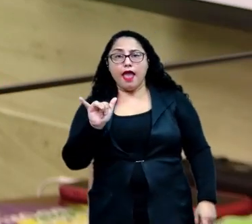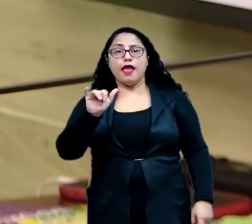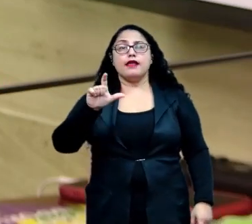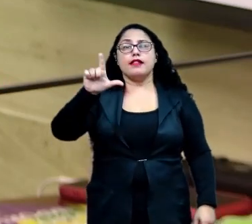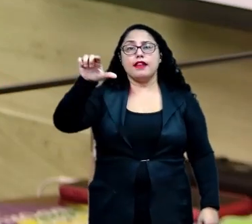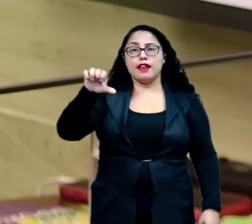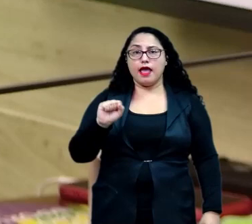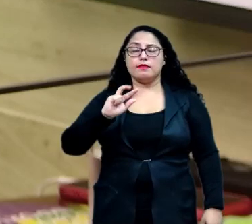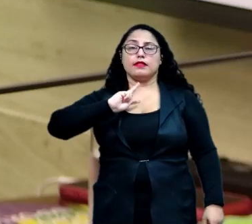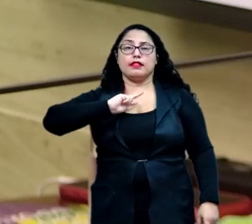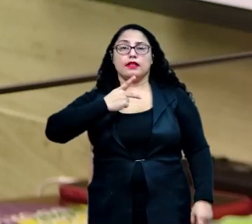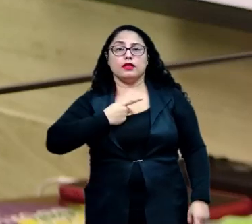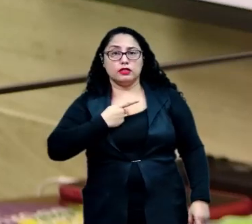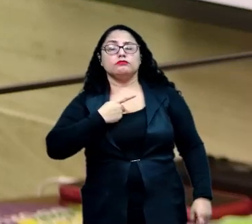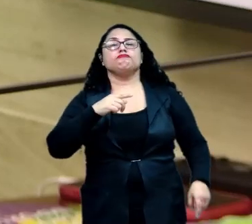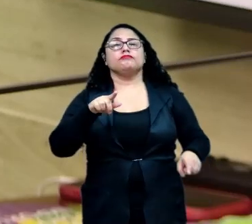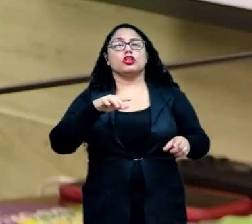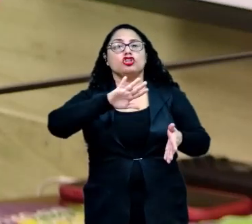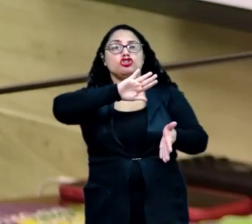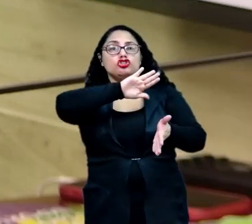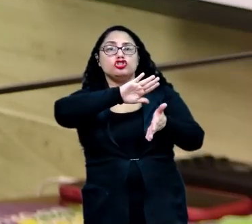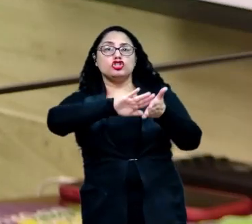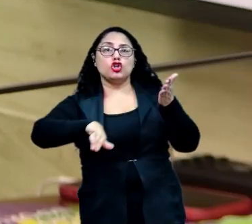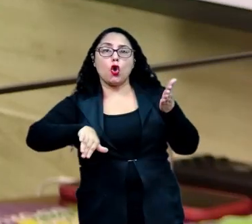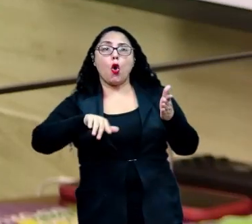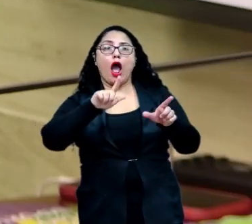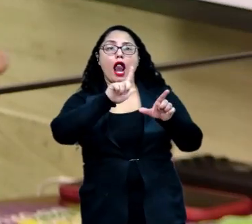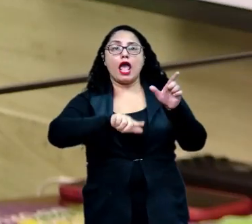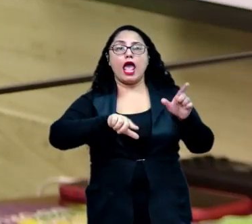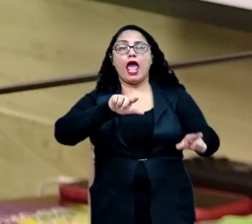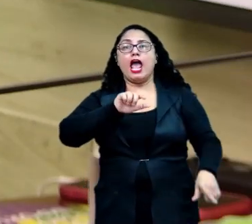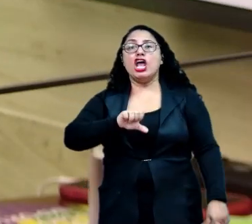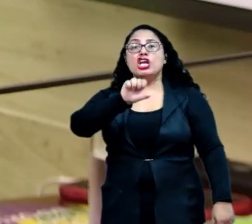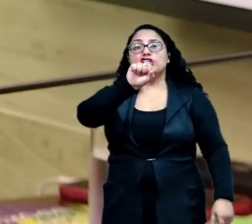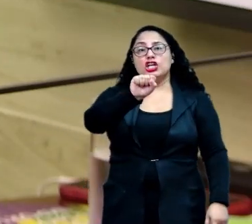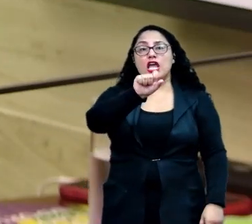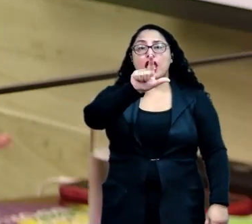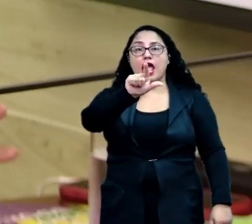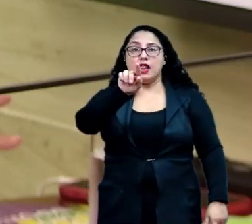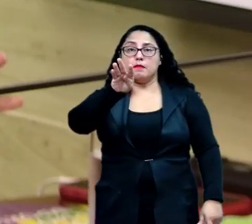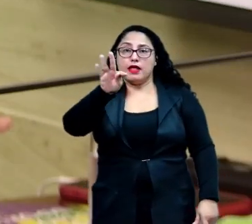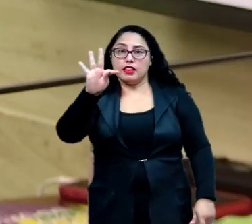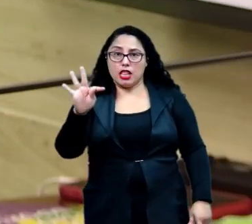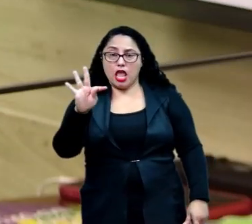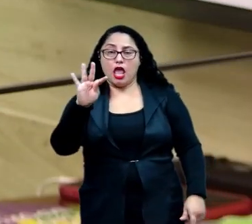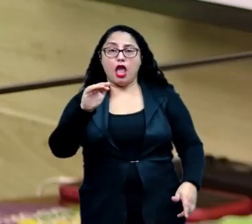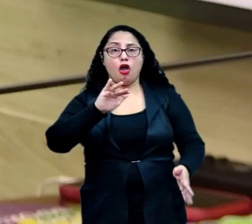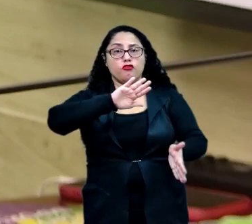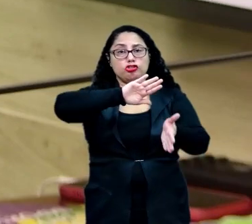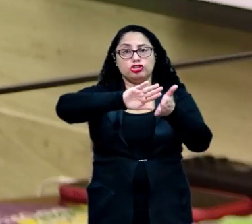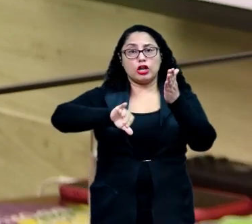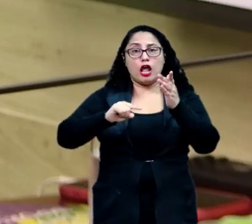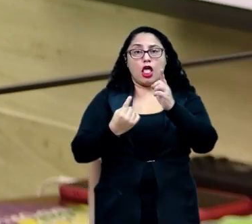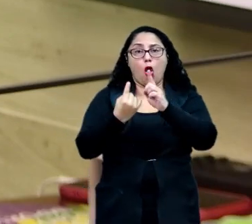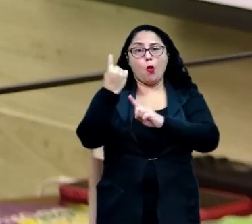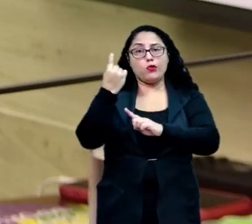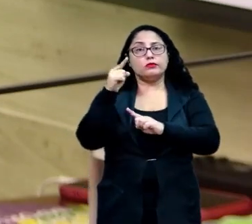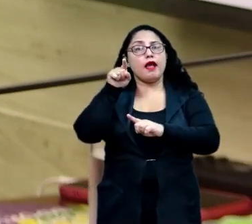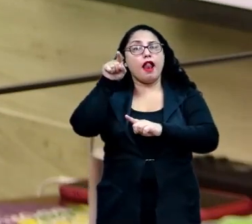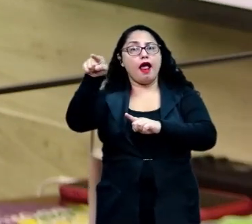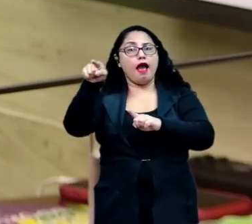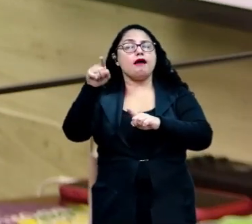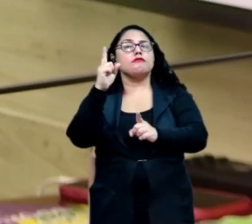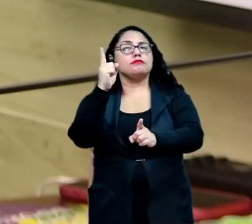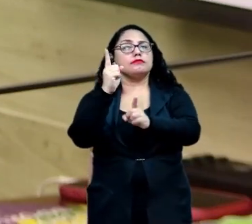E lá a gente tirou a sigla, por exemplo, GLBT. A última sigla foi tirada lá. E